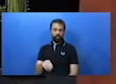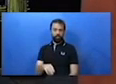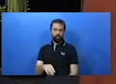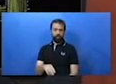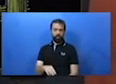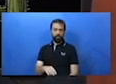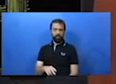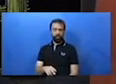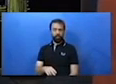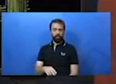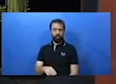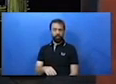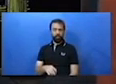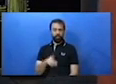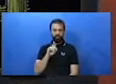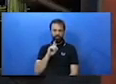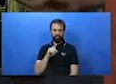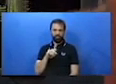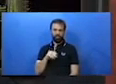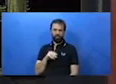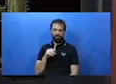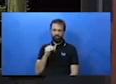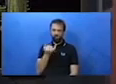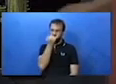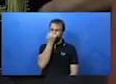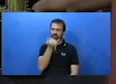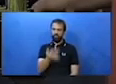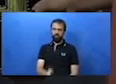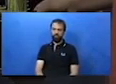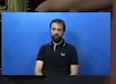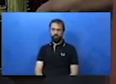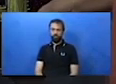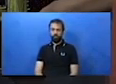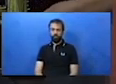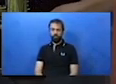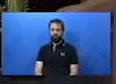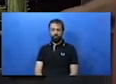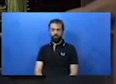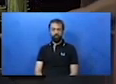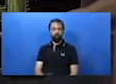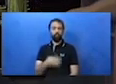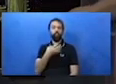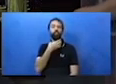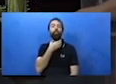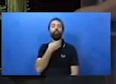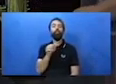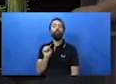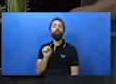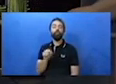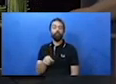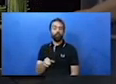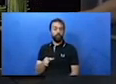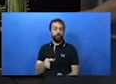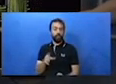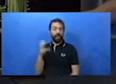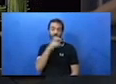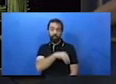quer dizer, né, tem fama de ser azarado. Na letra H, o pombo é